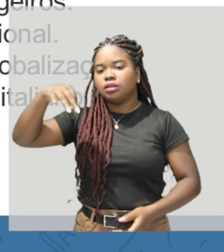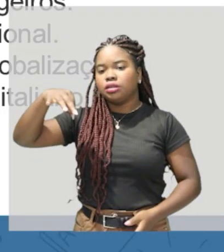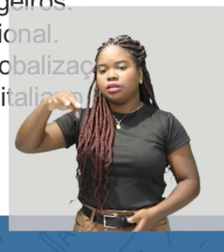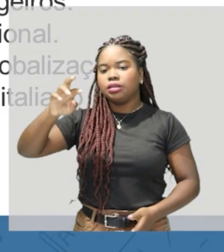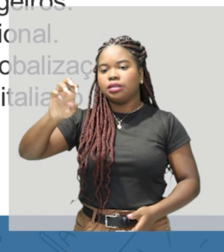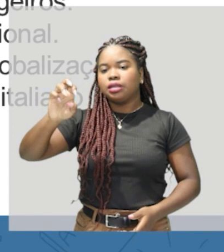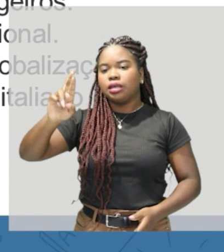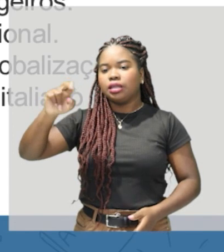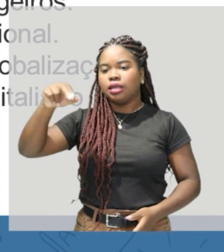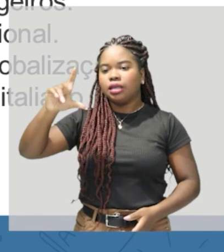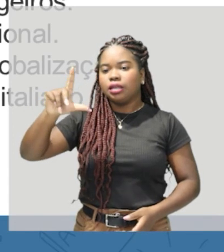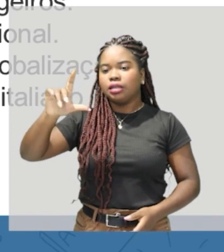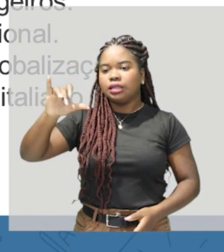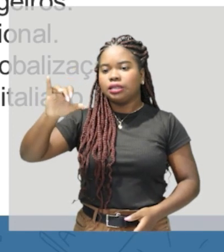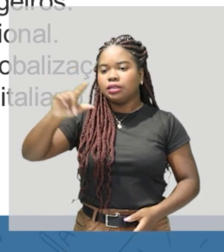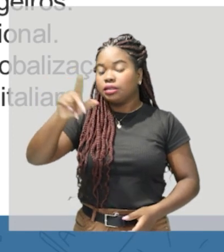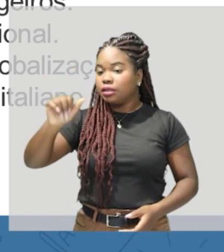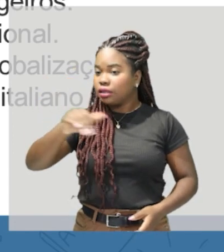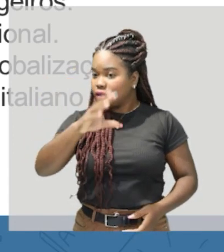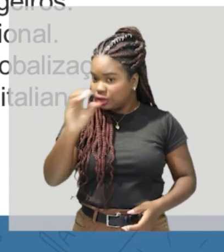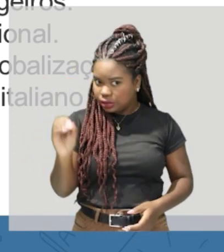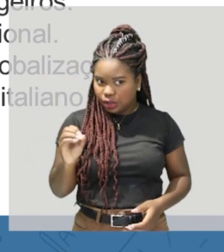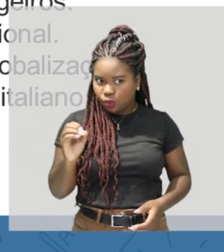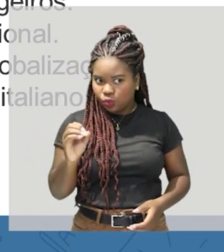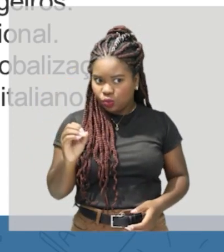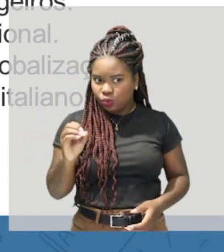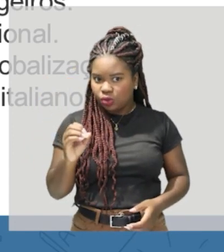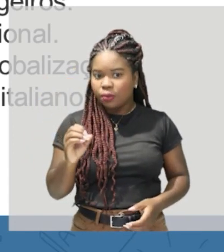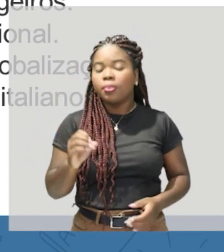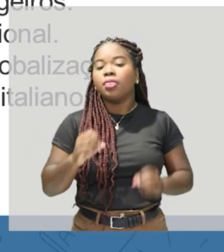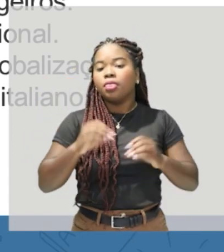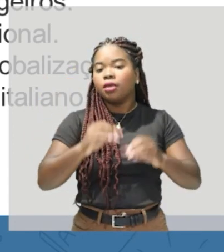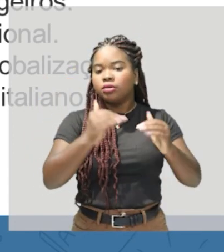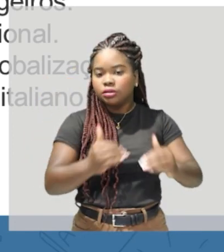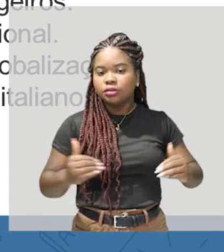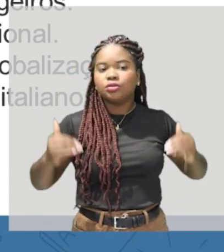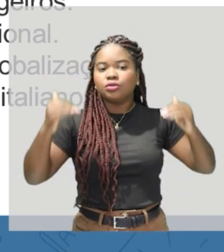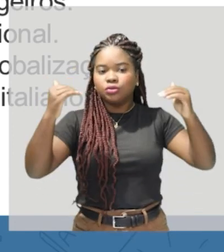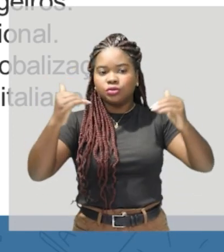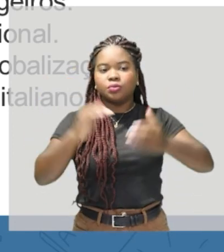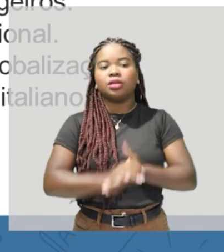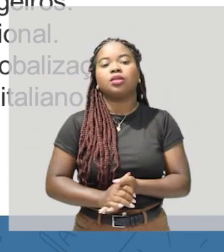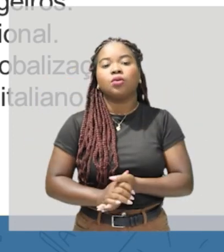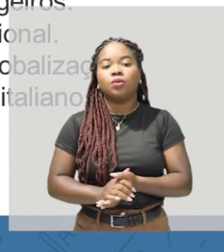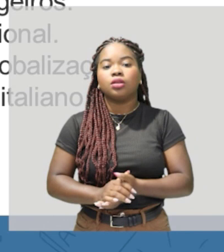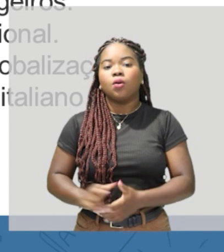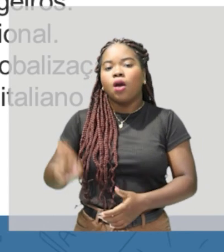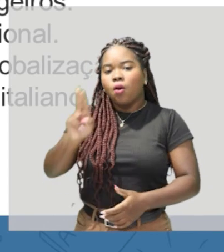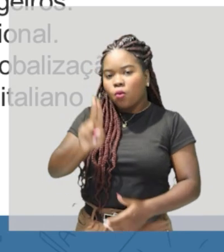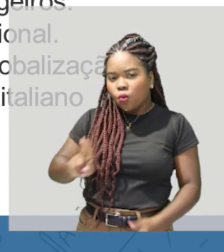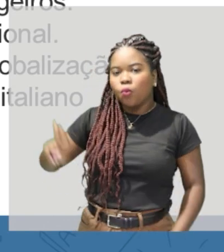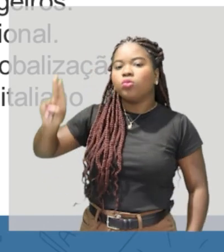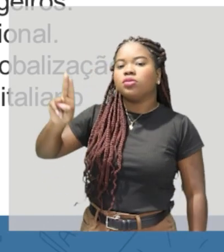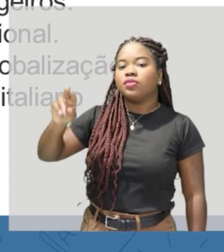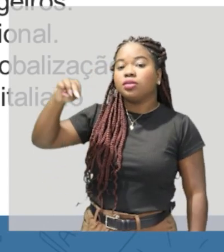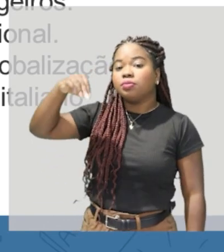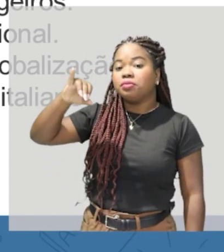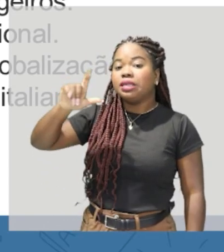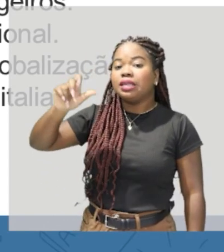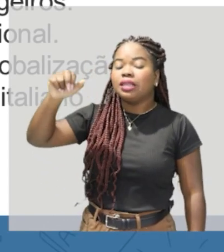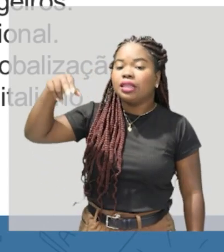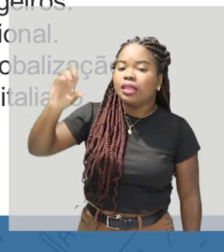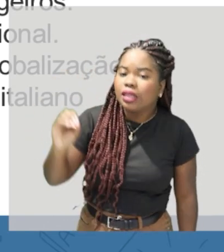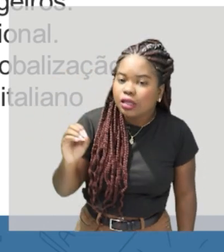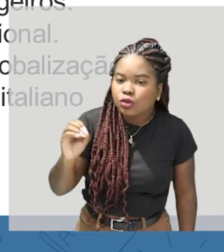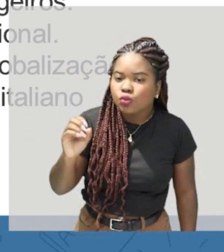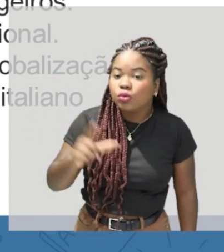a Universidade Politécnico de Milano decidiu. Então, olha só, nesse enunciado, uma